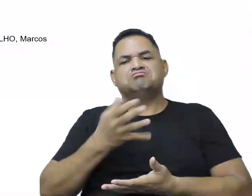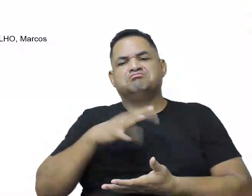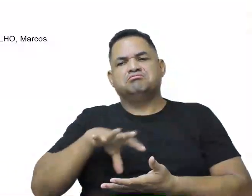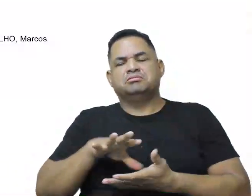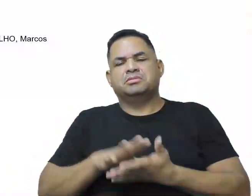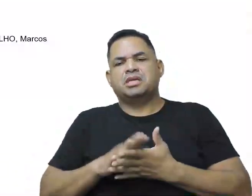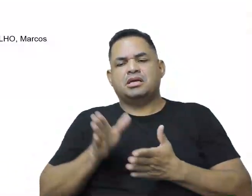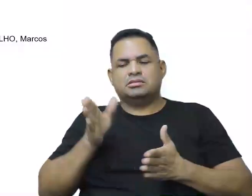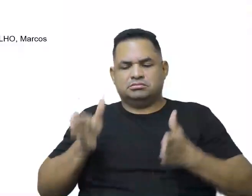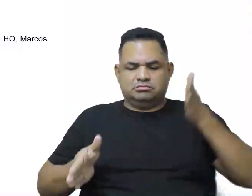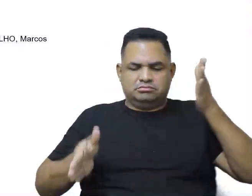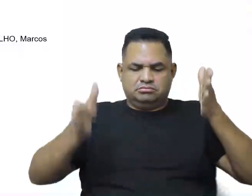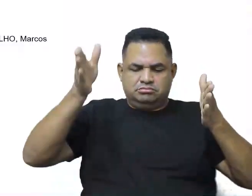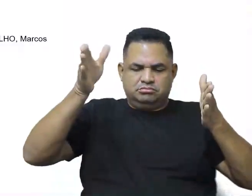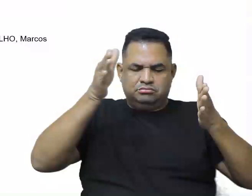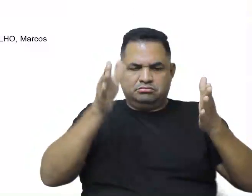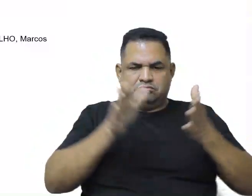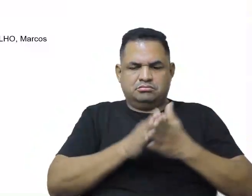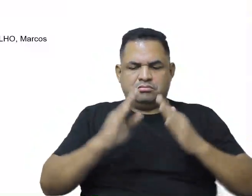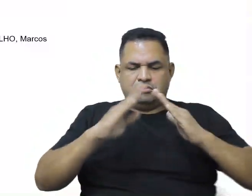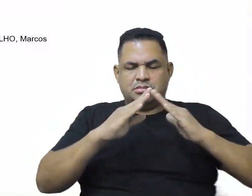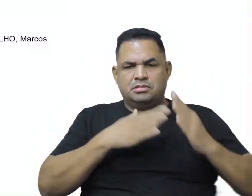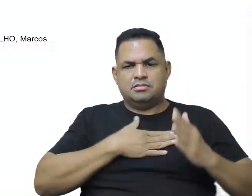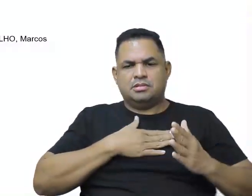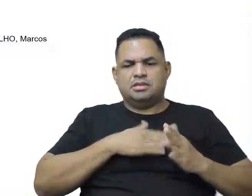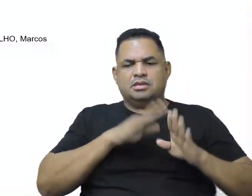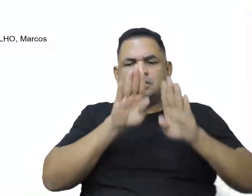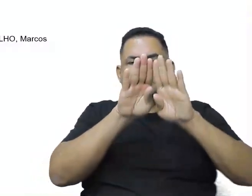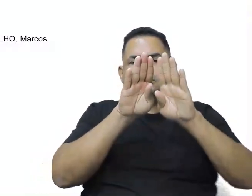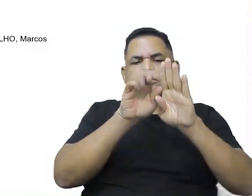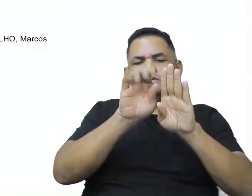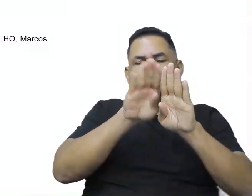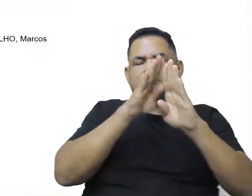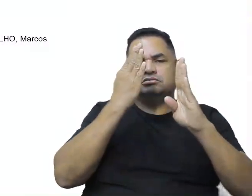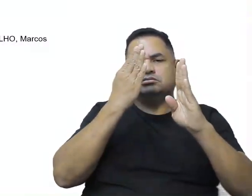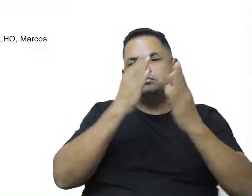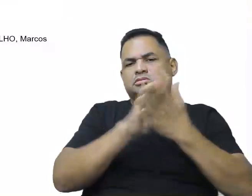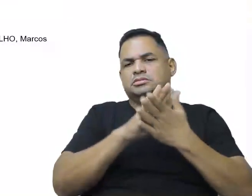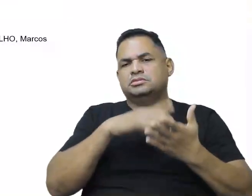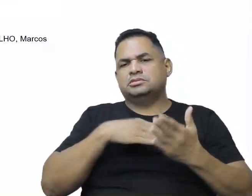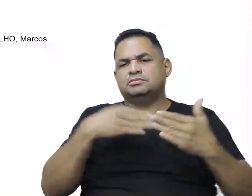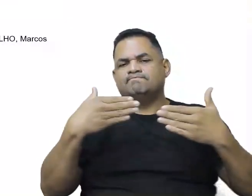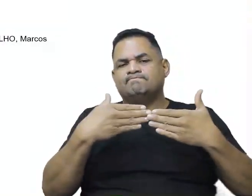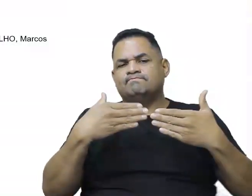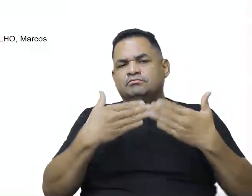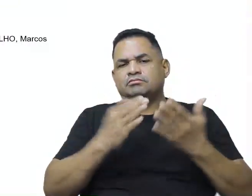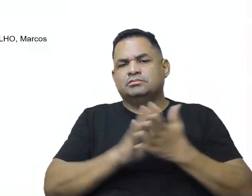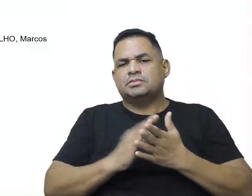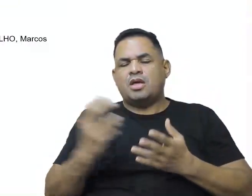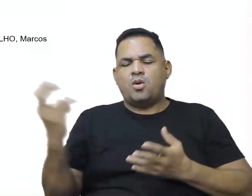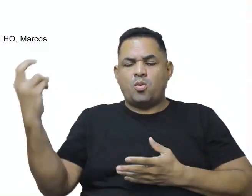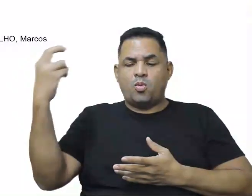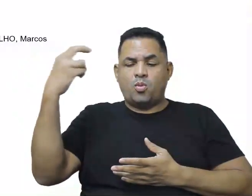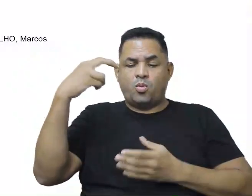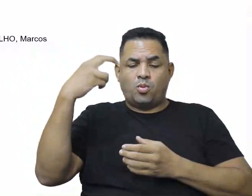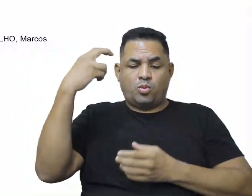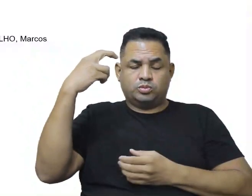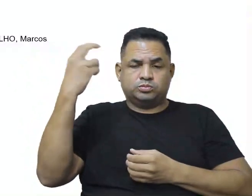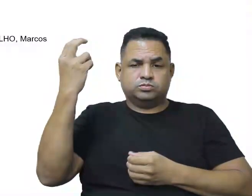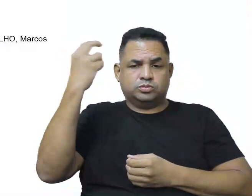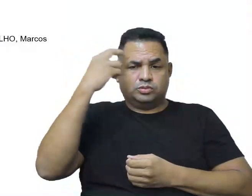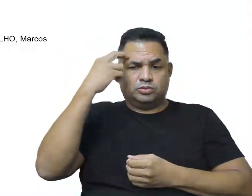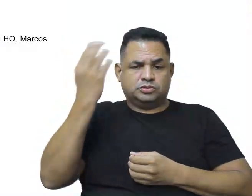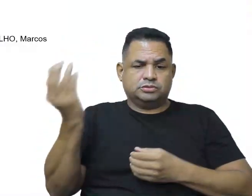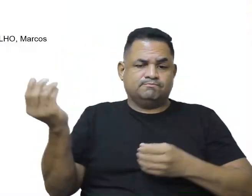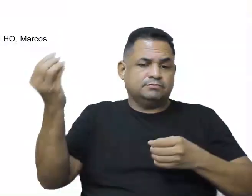cercada de muros por todos os lados nem que minha janela sejam tapados quero que as culturas sejam sopradas para dentro da minha casa